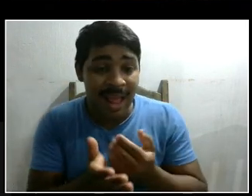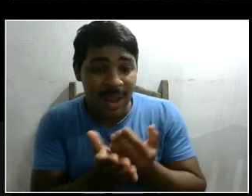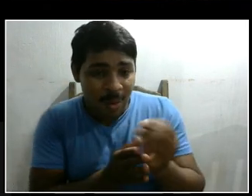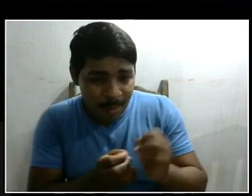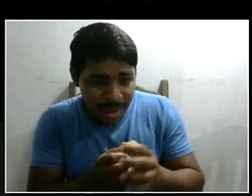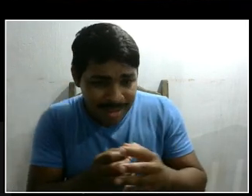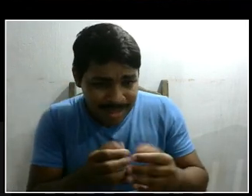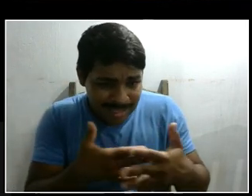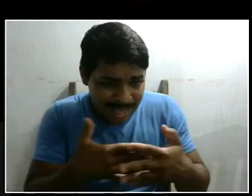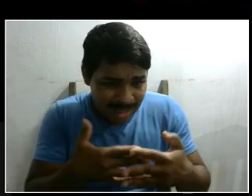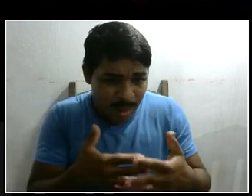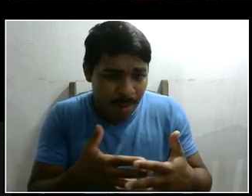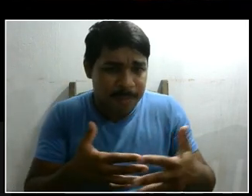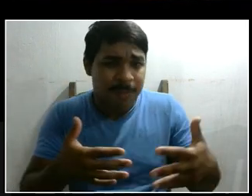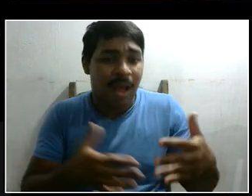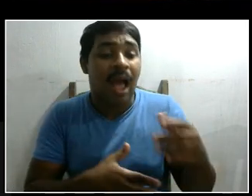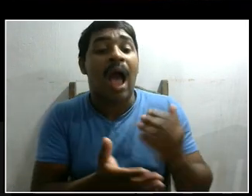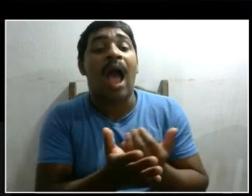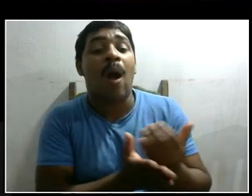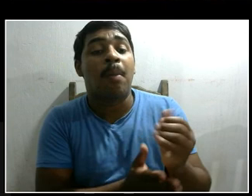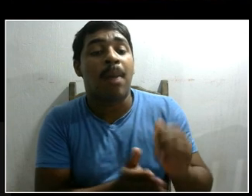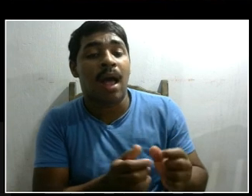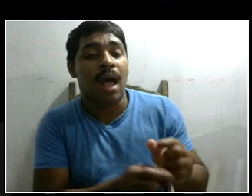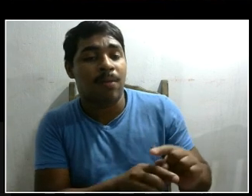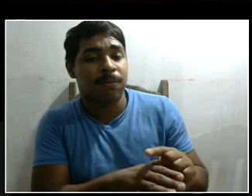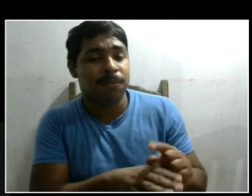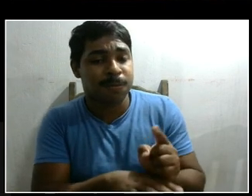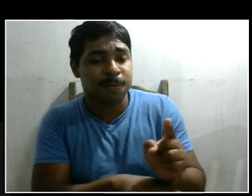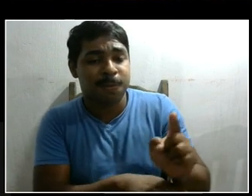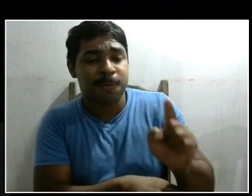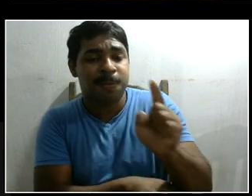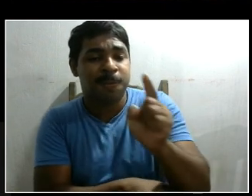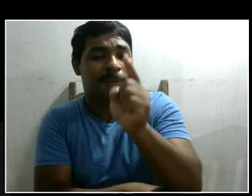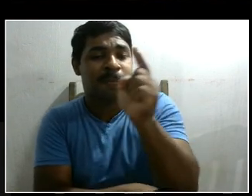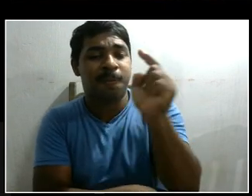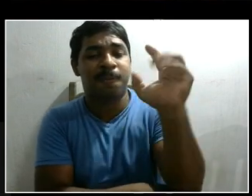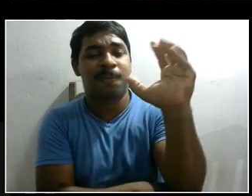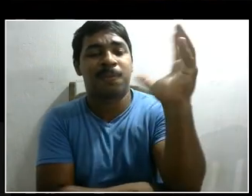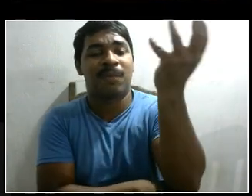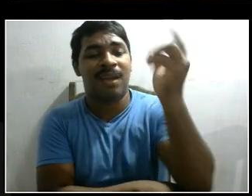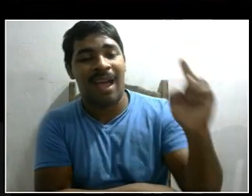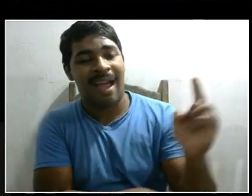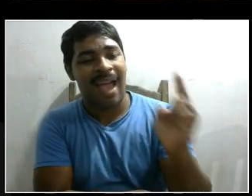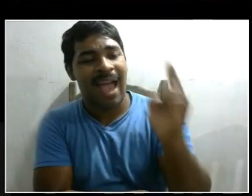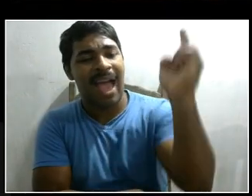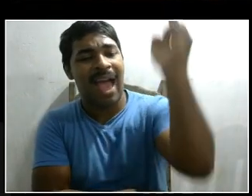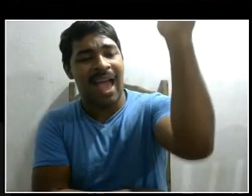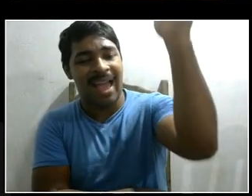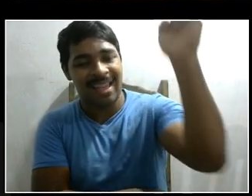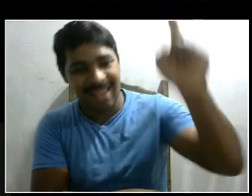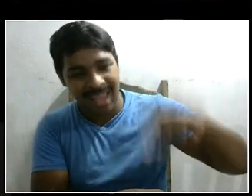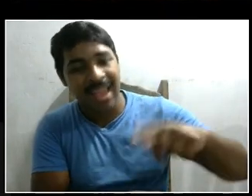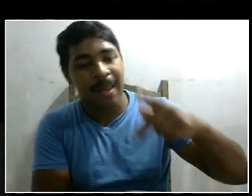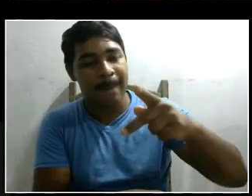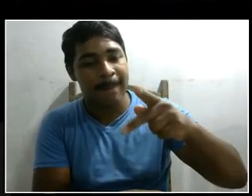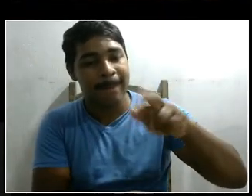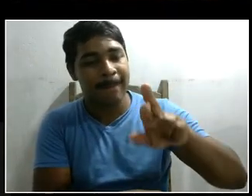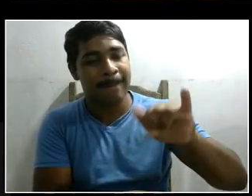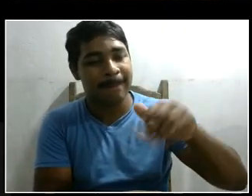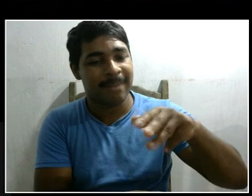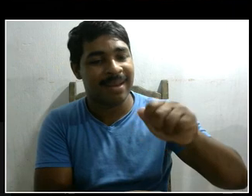planta em altura, tá? Então, o tecido primário ele vai fazer a planta crescer em altura. O secundário, ele